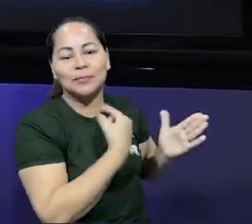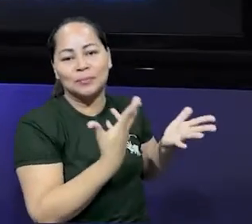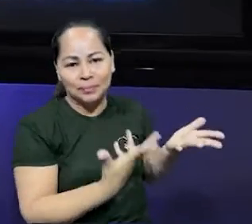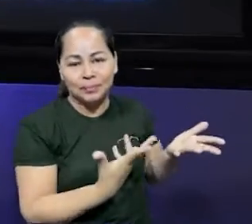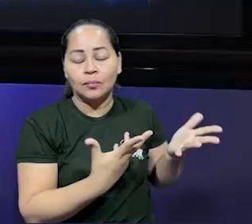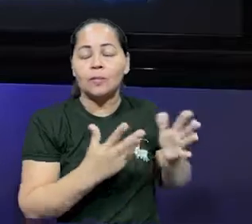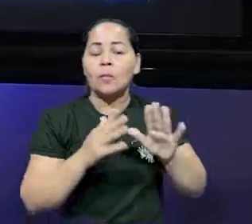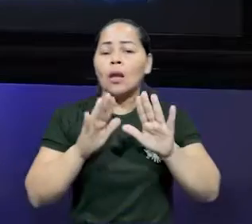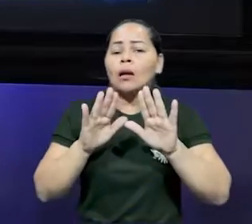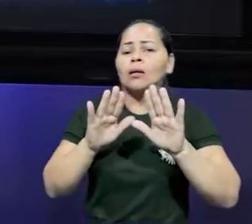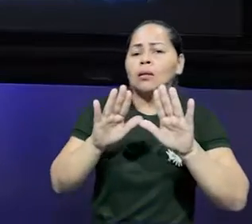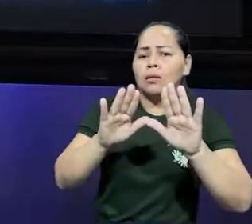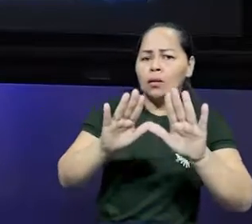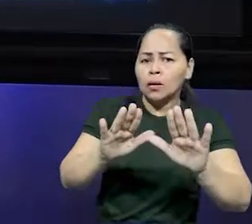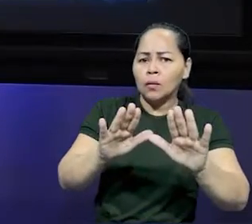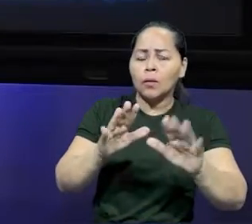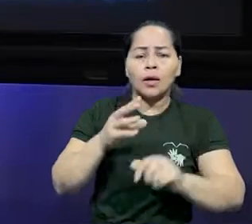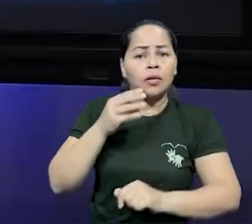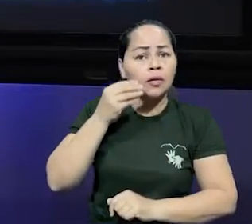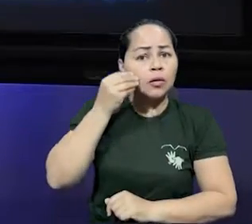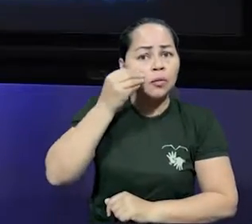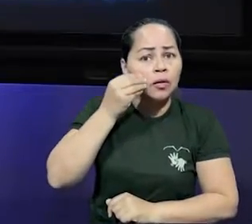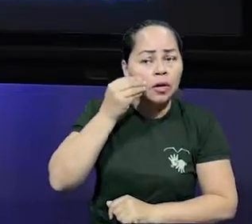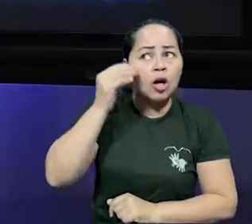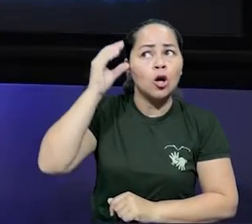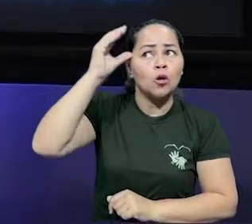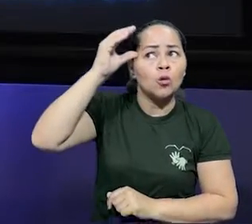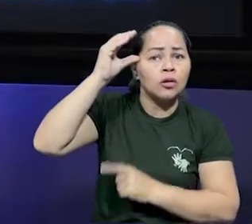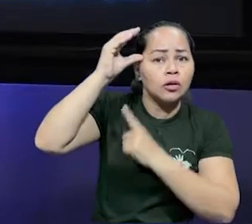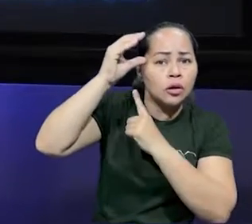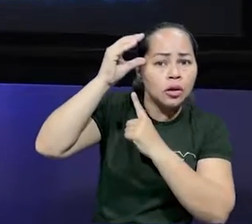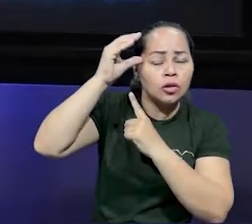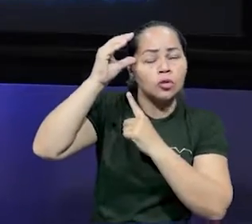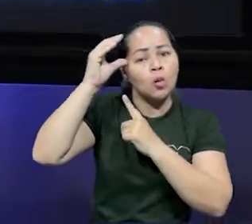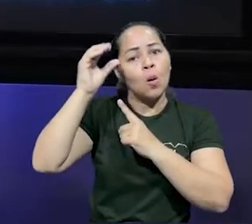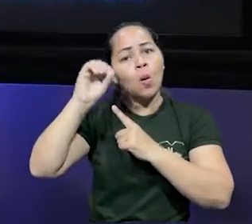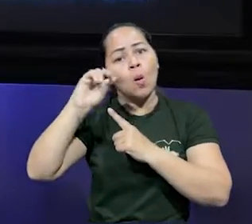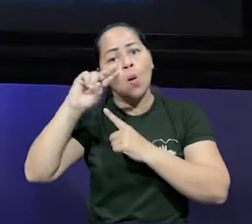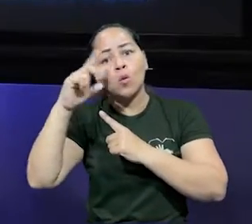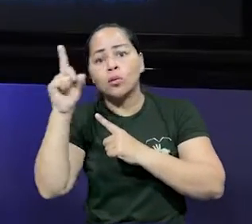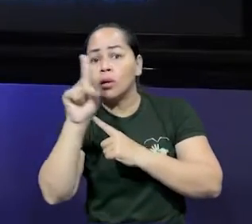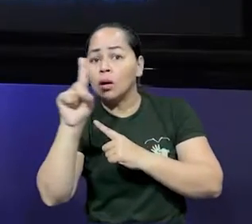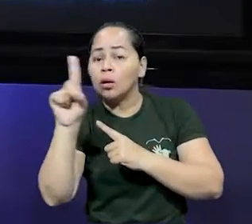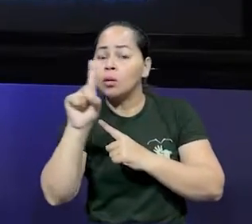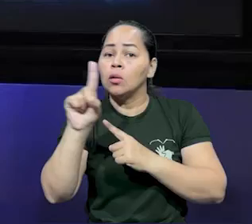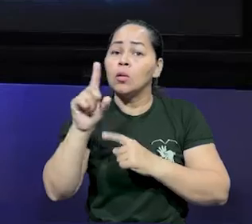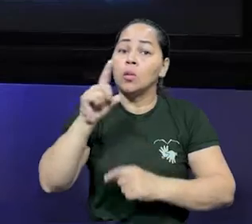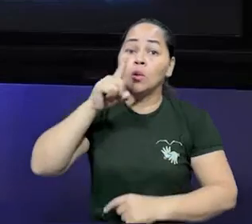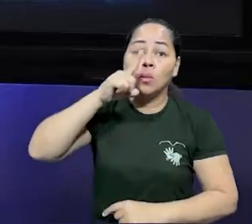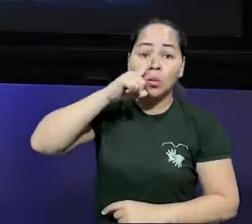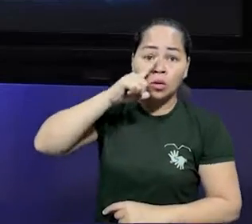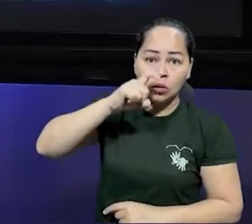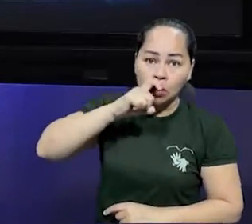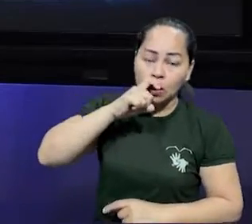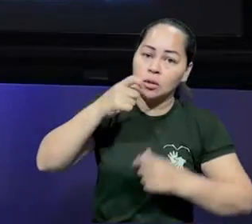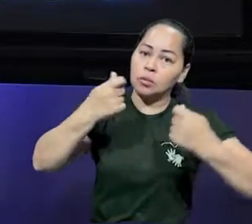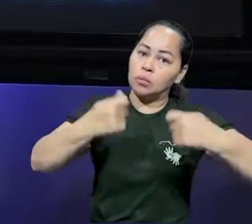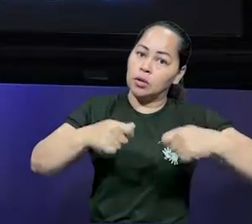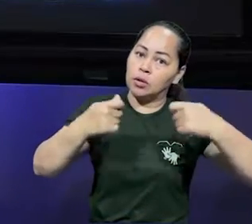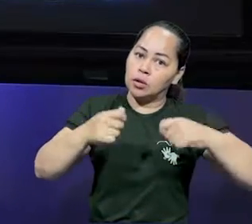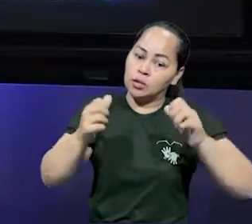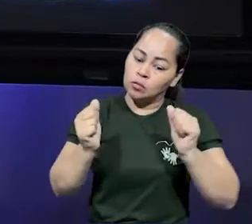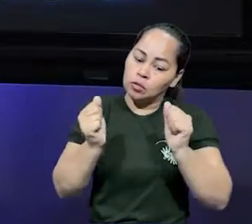adulta, faz com que, consciente ou inconscientemente, esses pais vivam